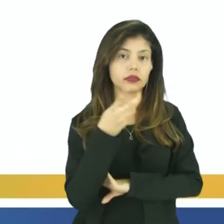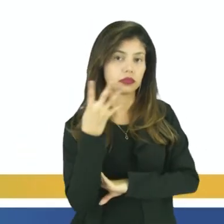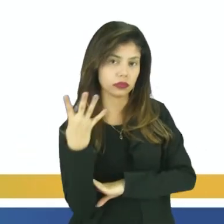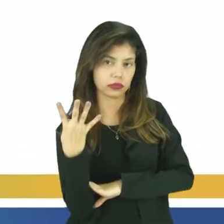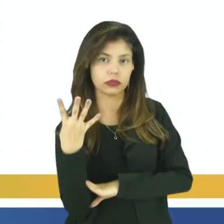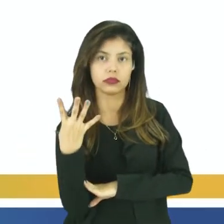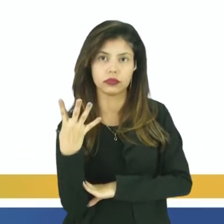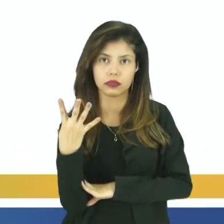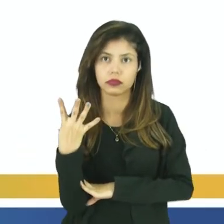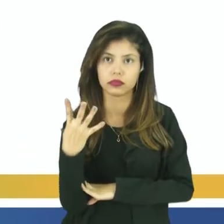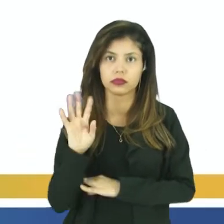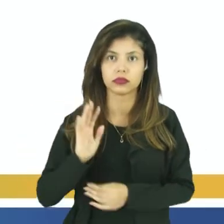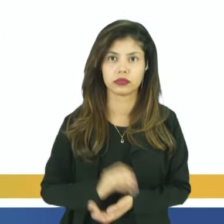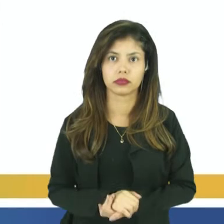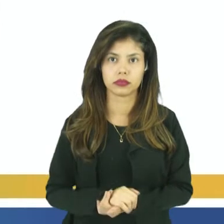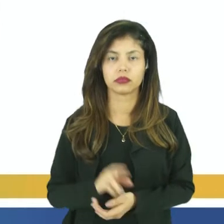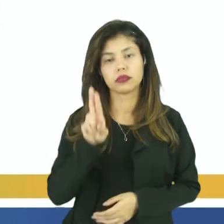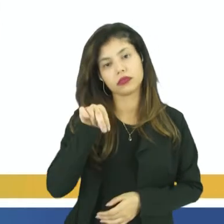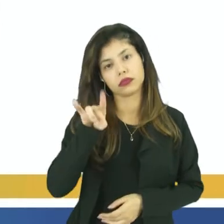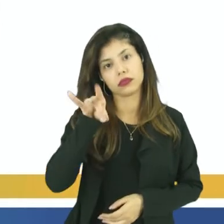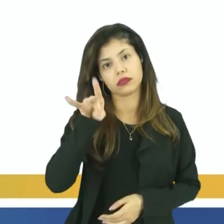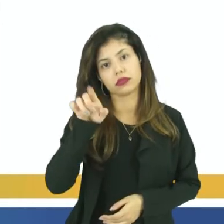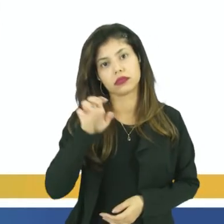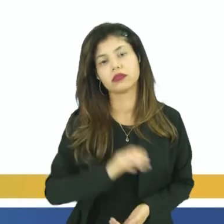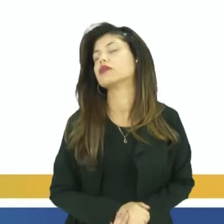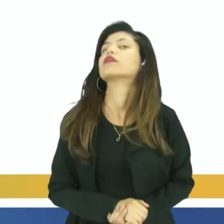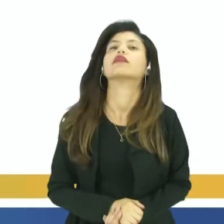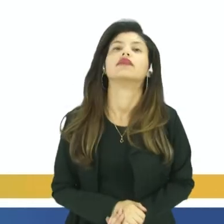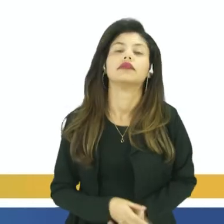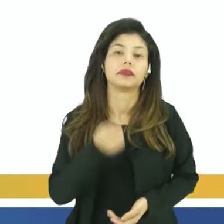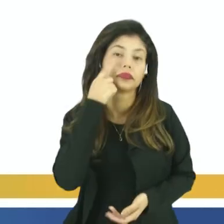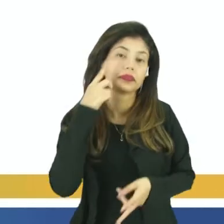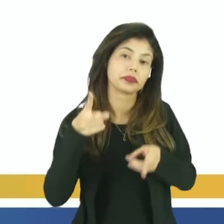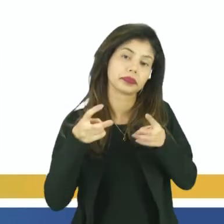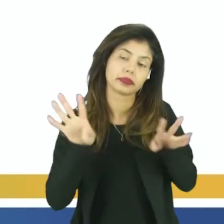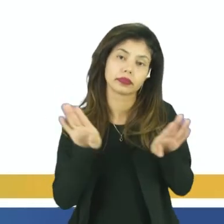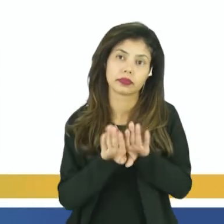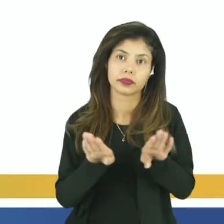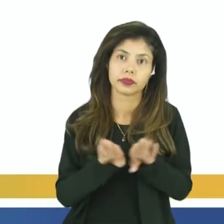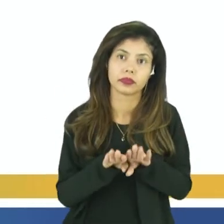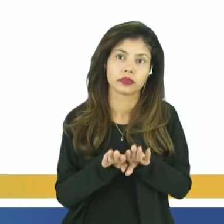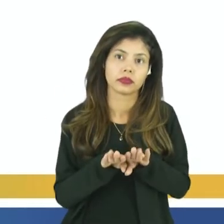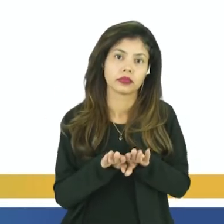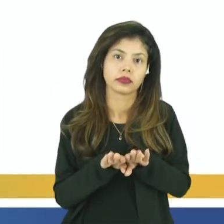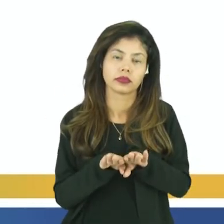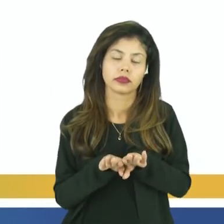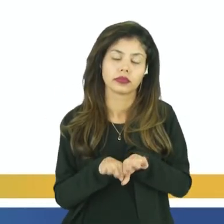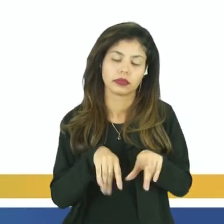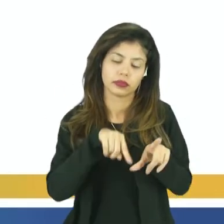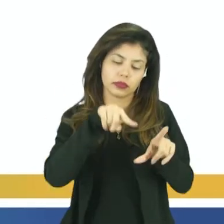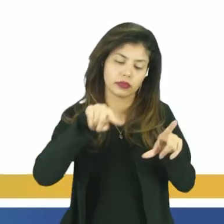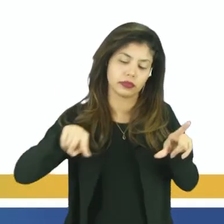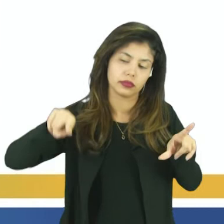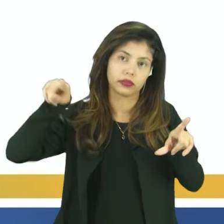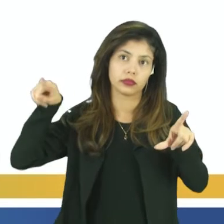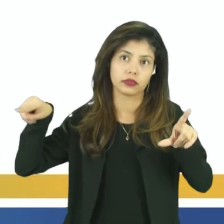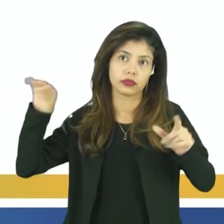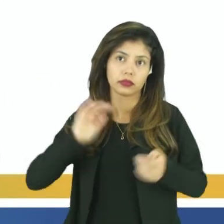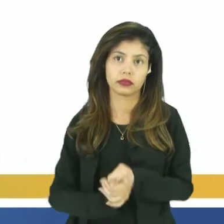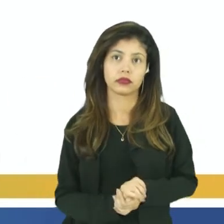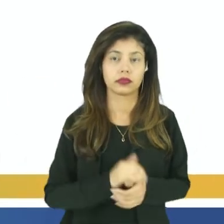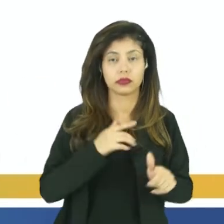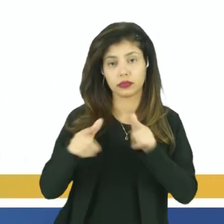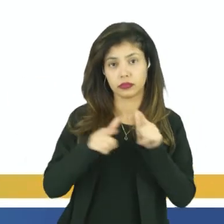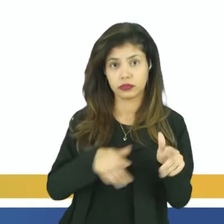quantidade de unidades. Vocês percebem que os gráficos de linha, ele